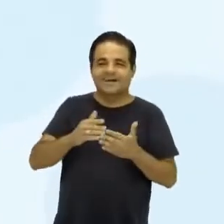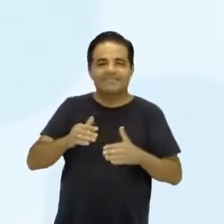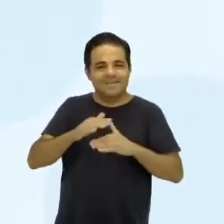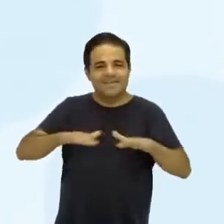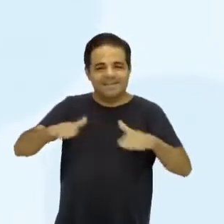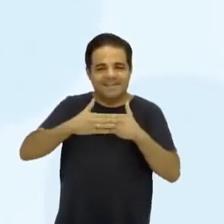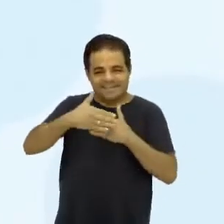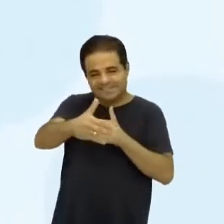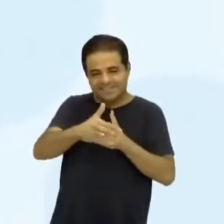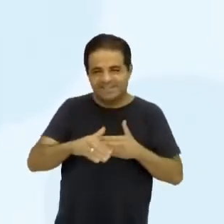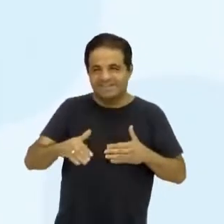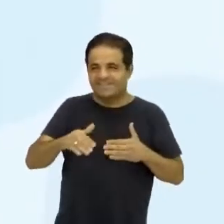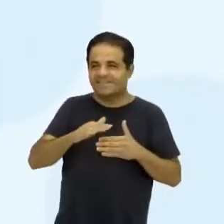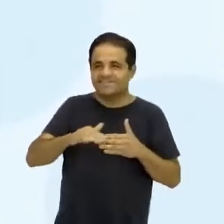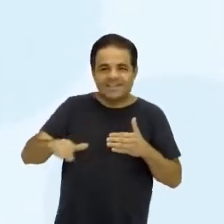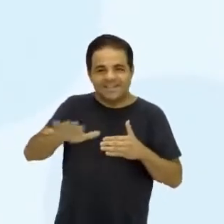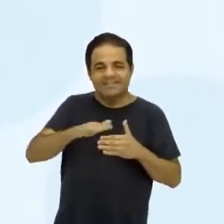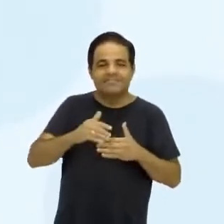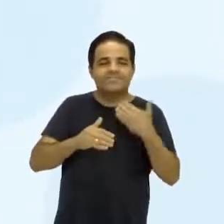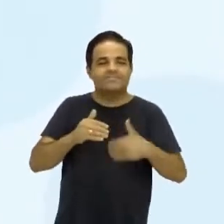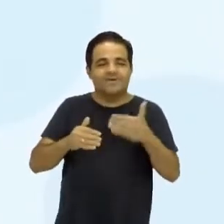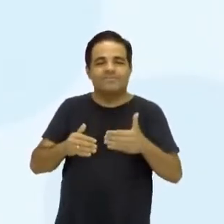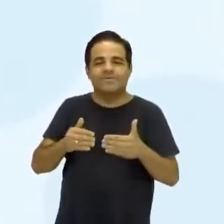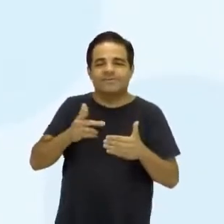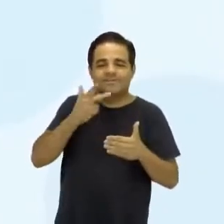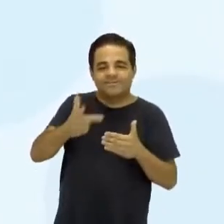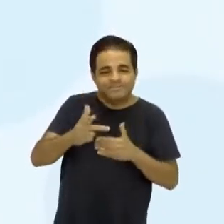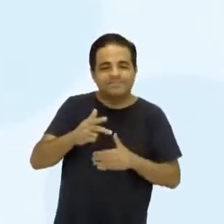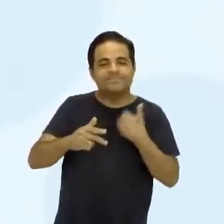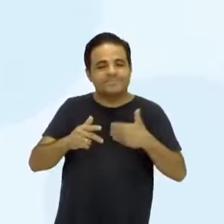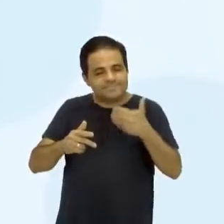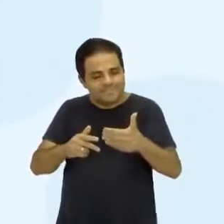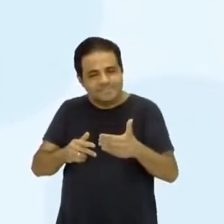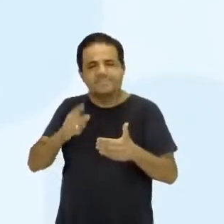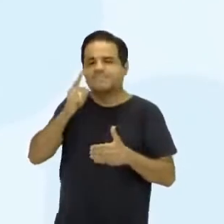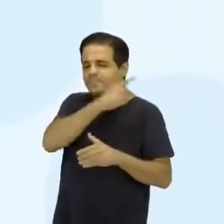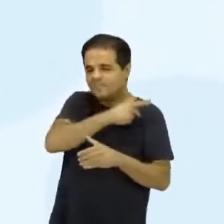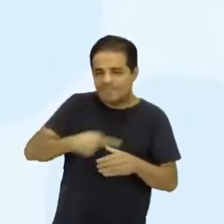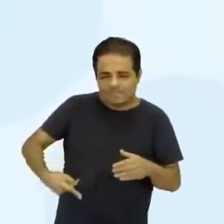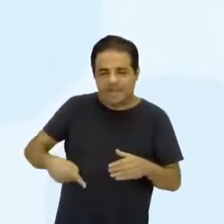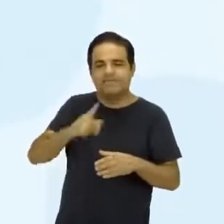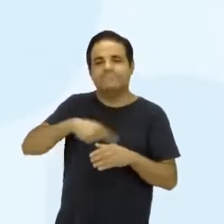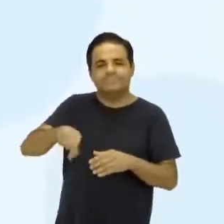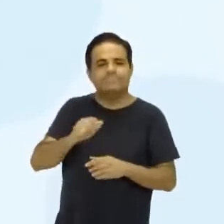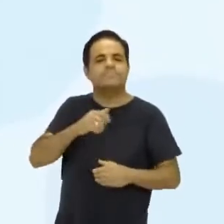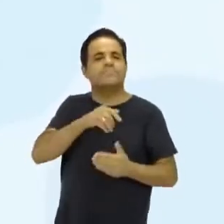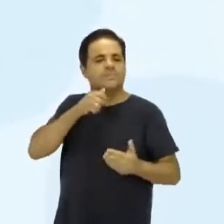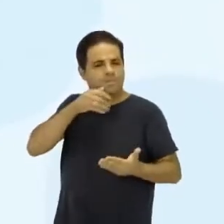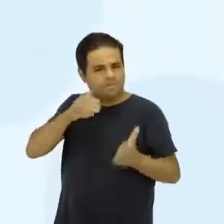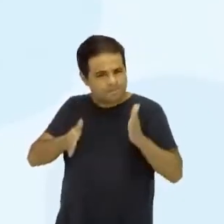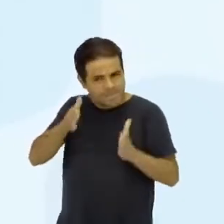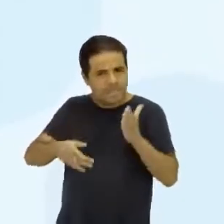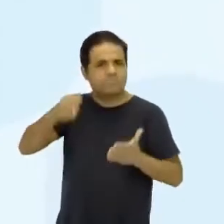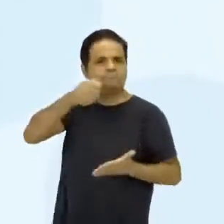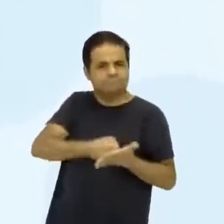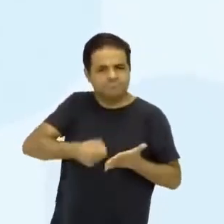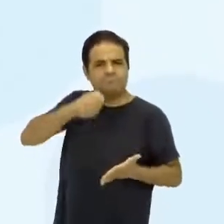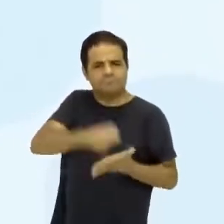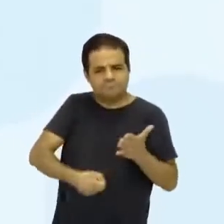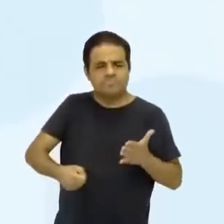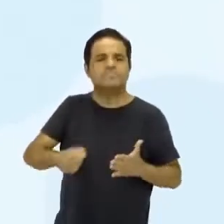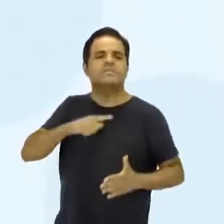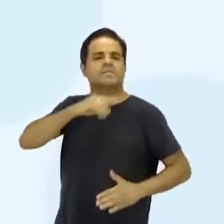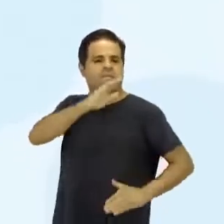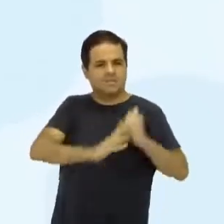por assinar a anistia. Então, tá assim, no contexto geral, esses são os presidentes do período militar. E aí a gente tem alguns